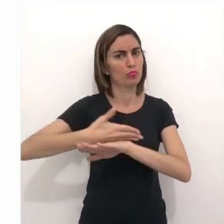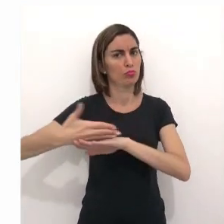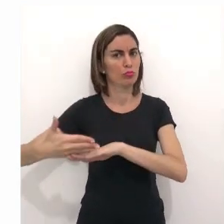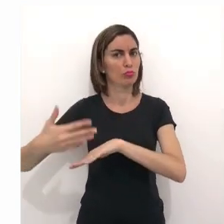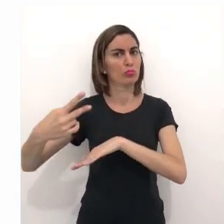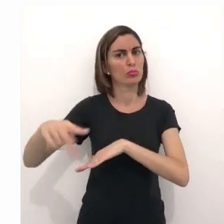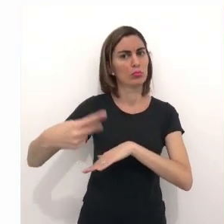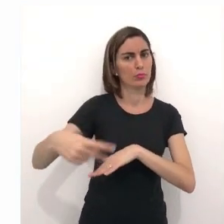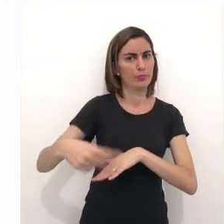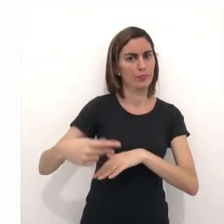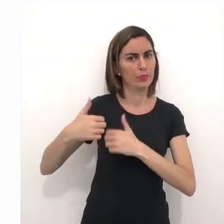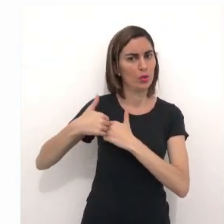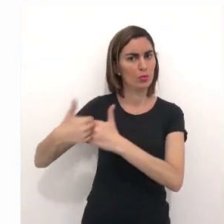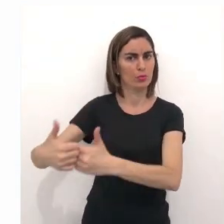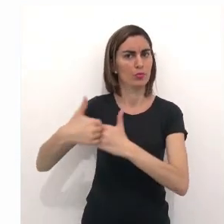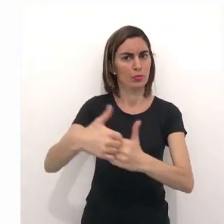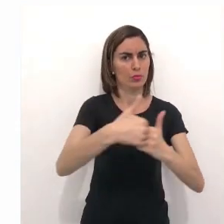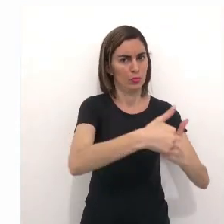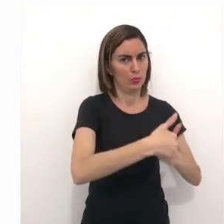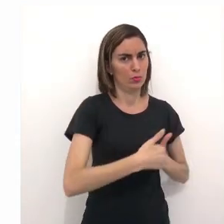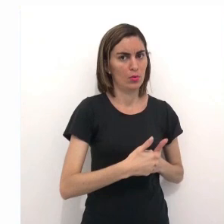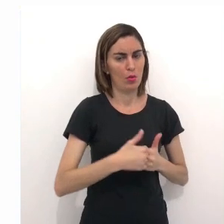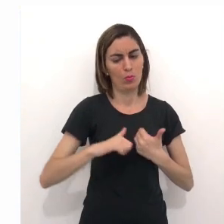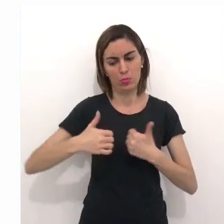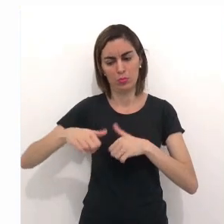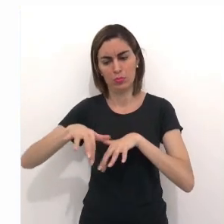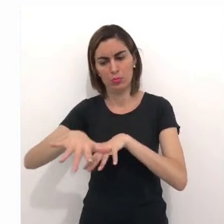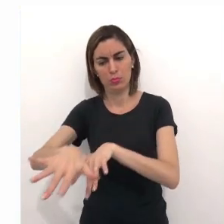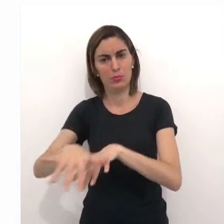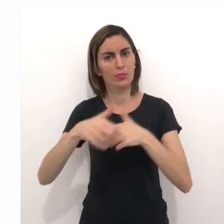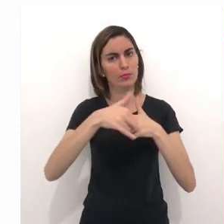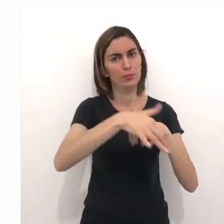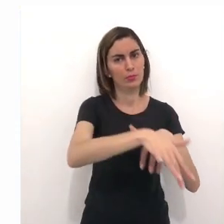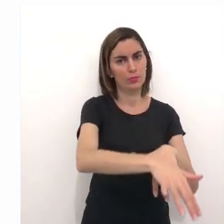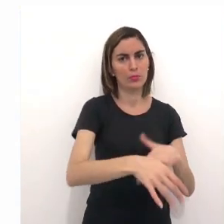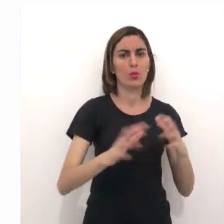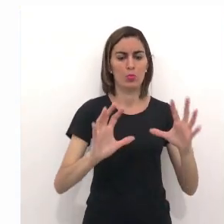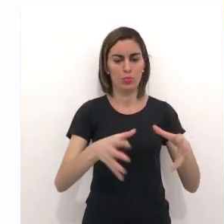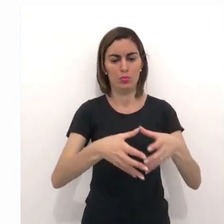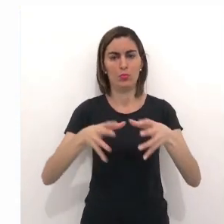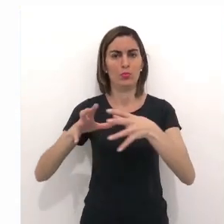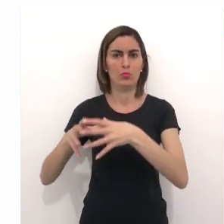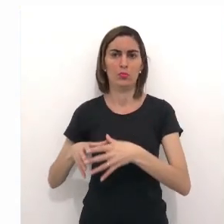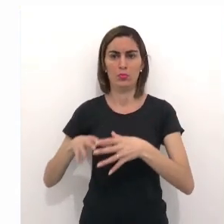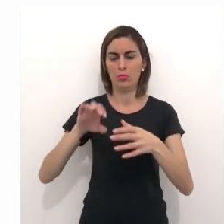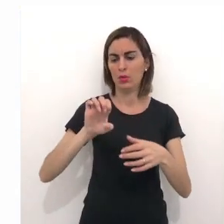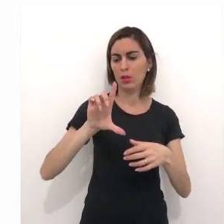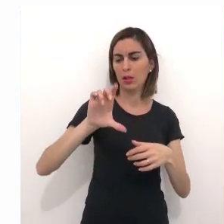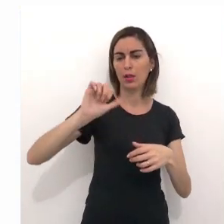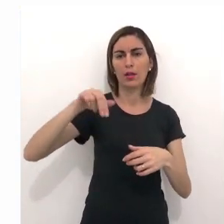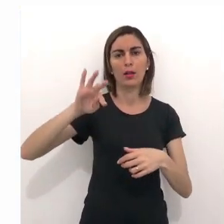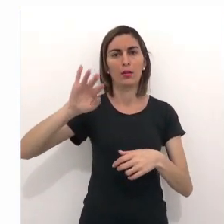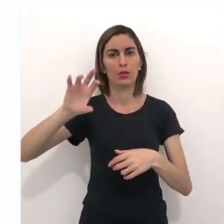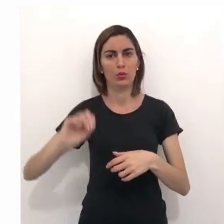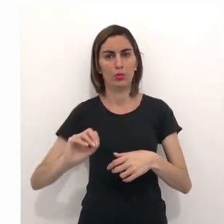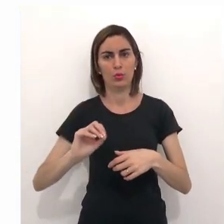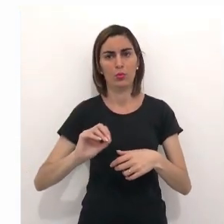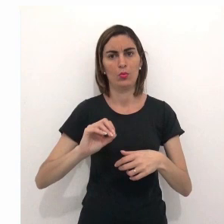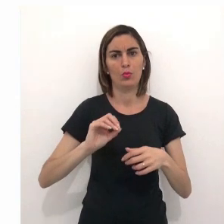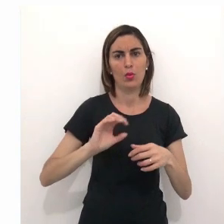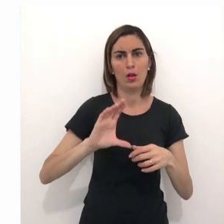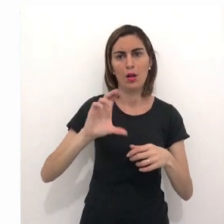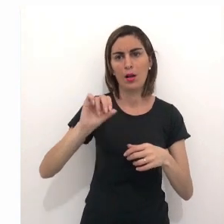seus seguidores formavam um ajuntamento eclético de cativos